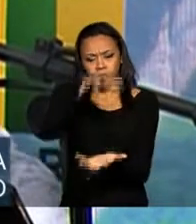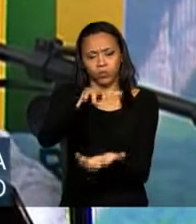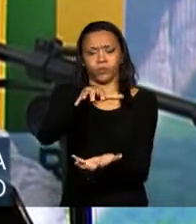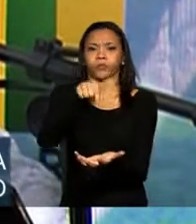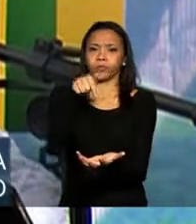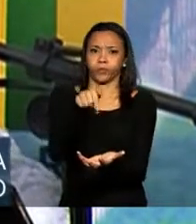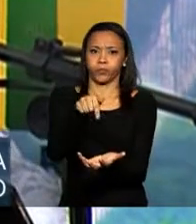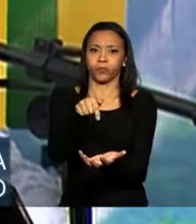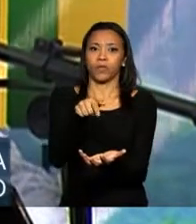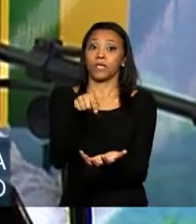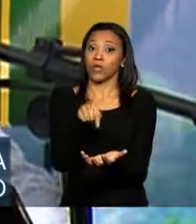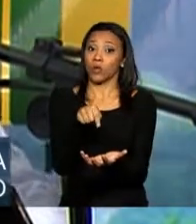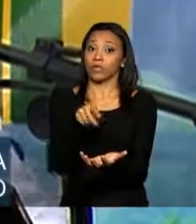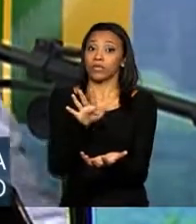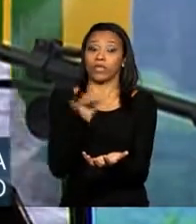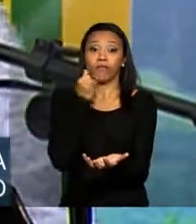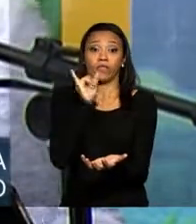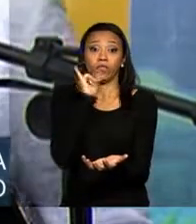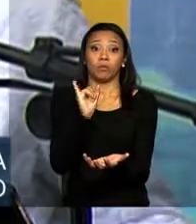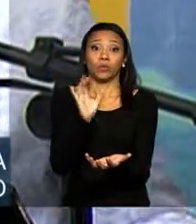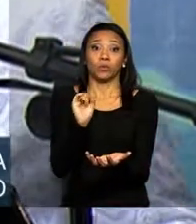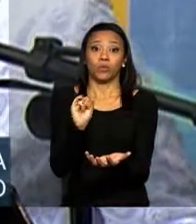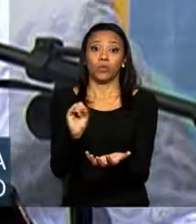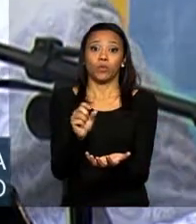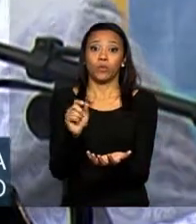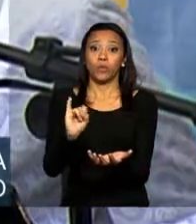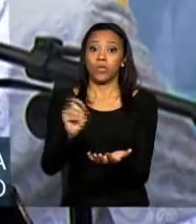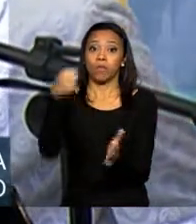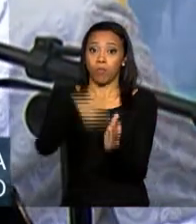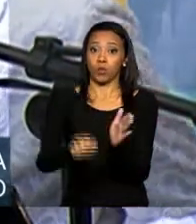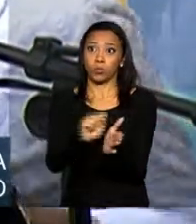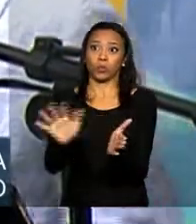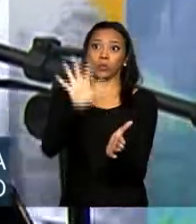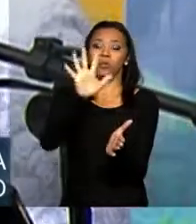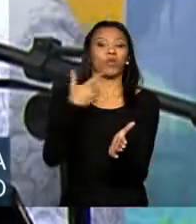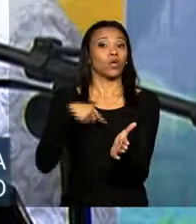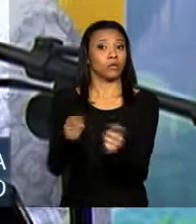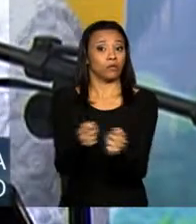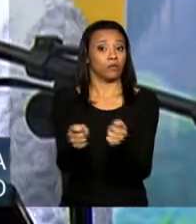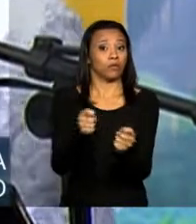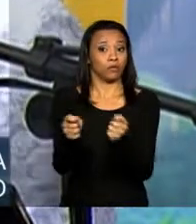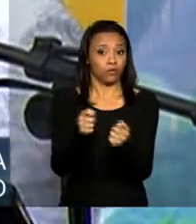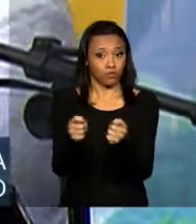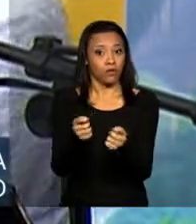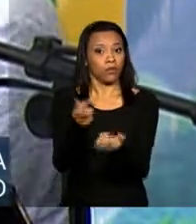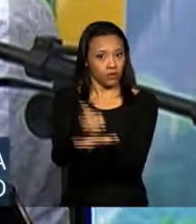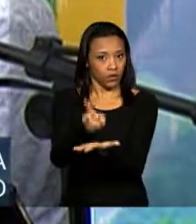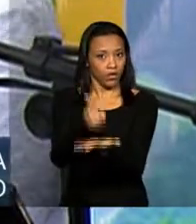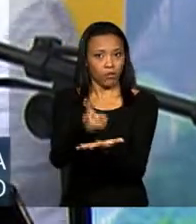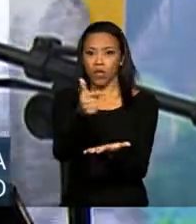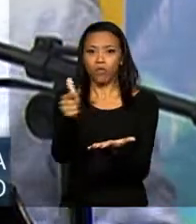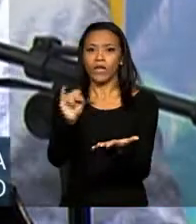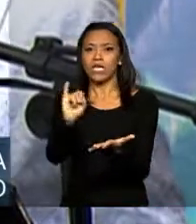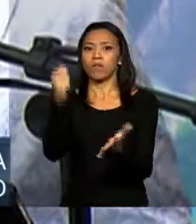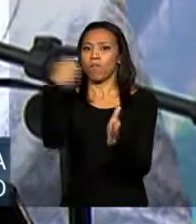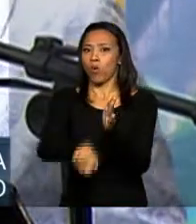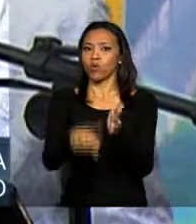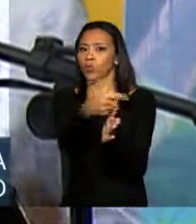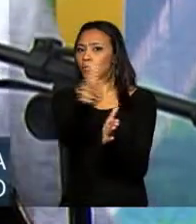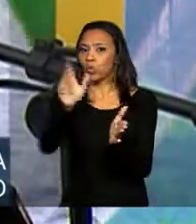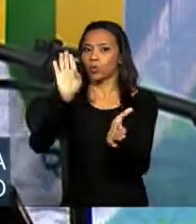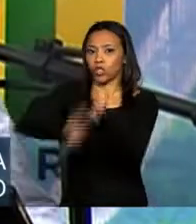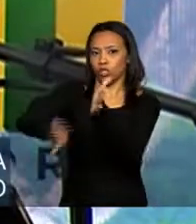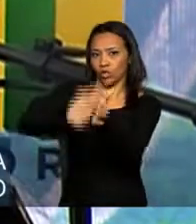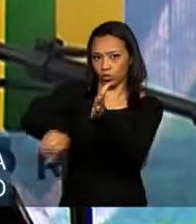valor extremamente significativo nós vamos manter vai continuar sem imposto a cesta